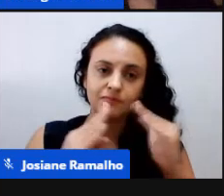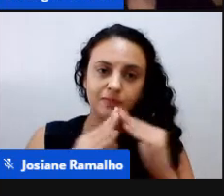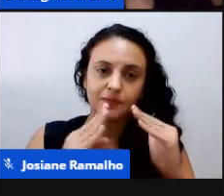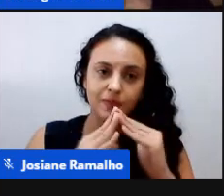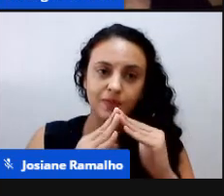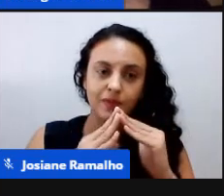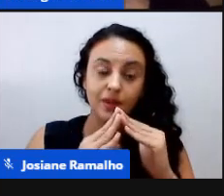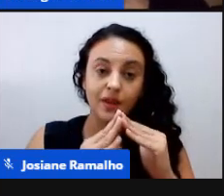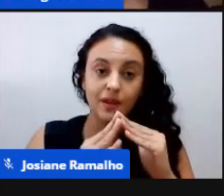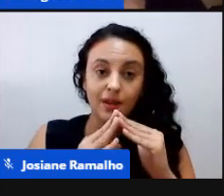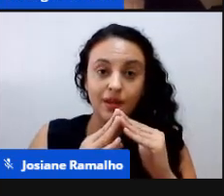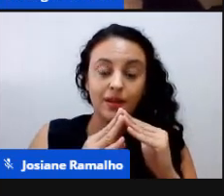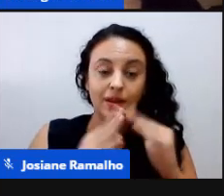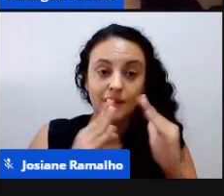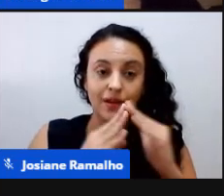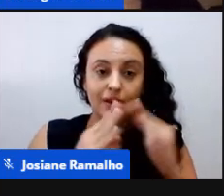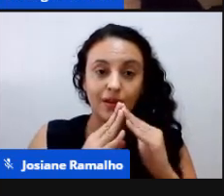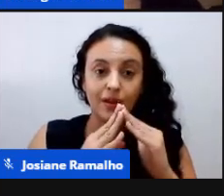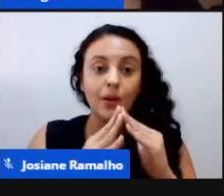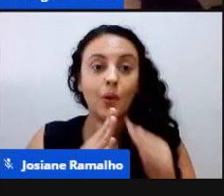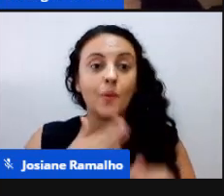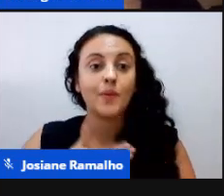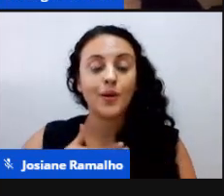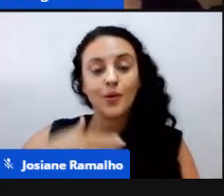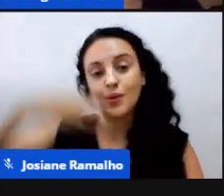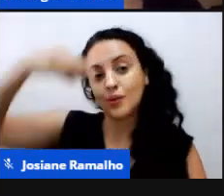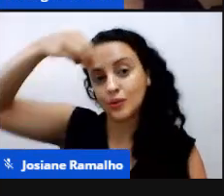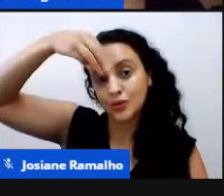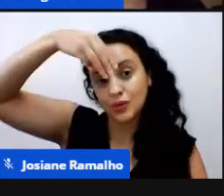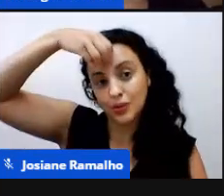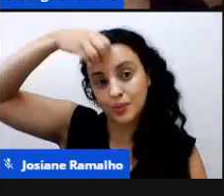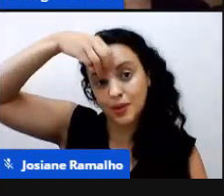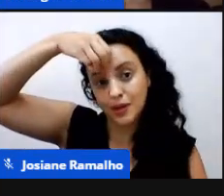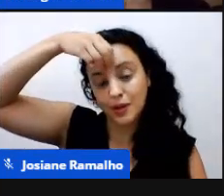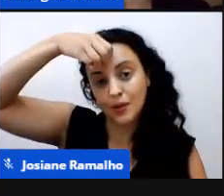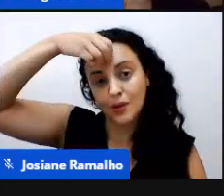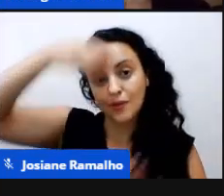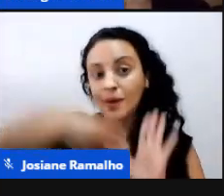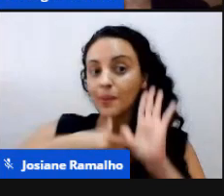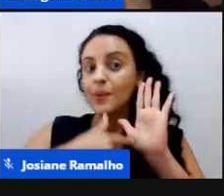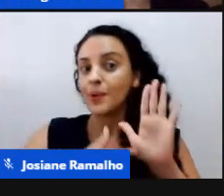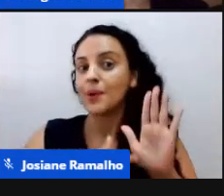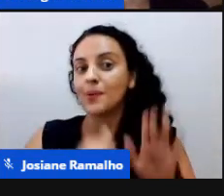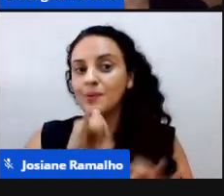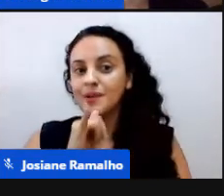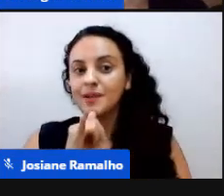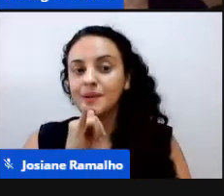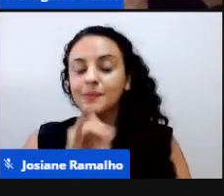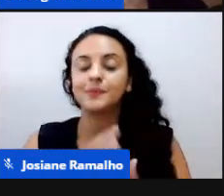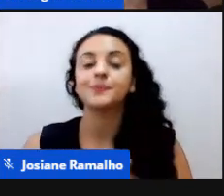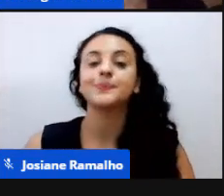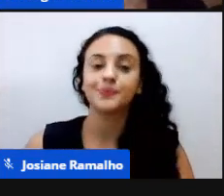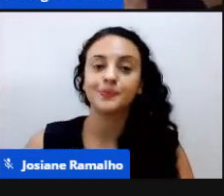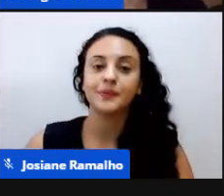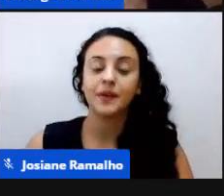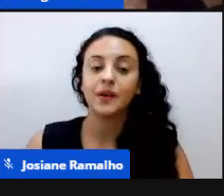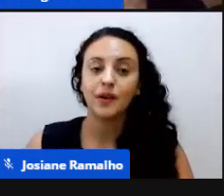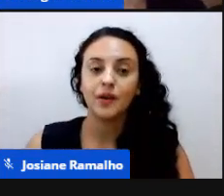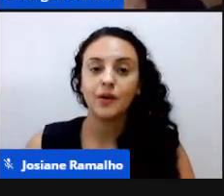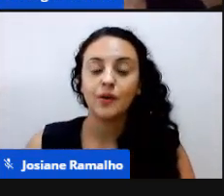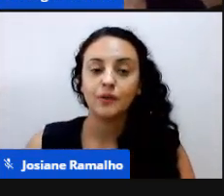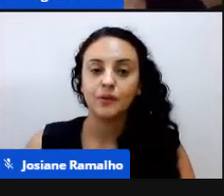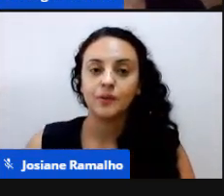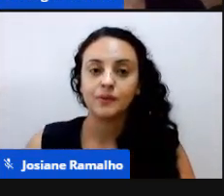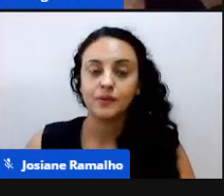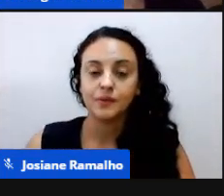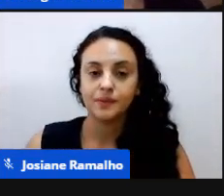para demonstrar um exemplo, o meu sobrinho aqui, Davi, tá? Vou pegar esses 2 objetos aqui e